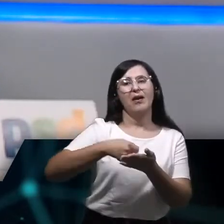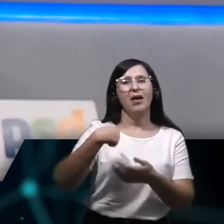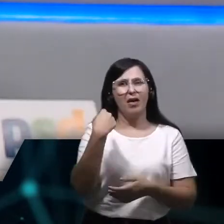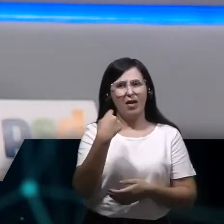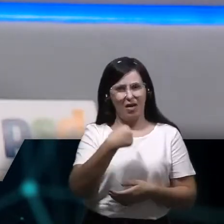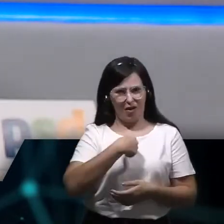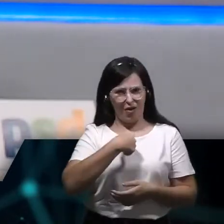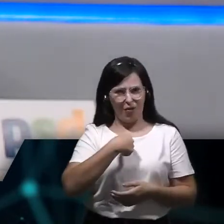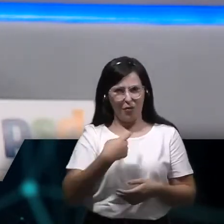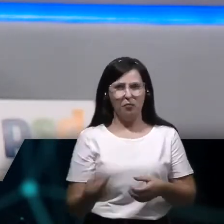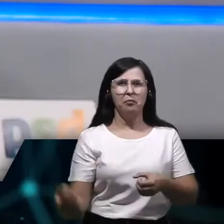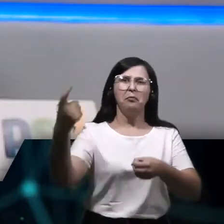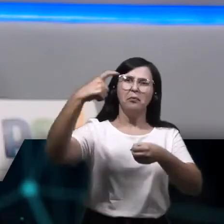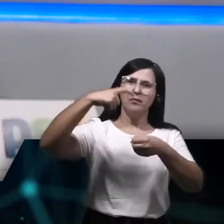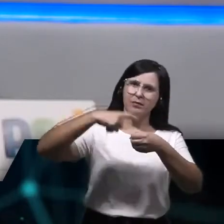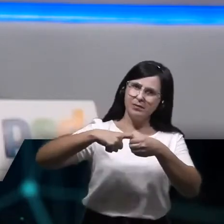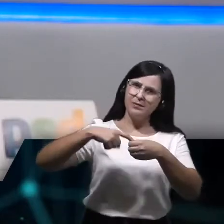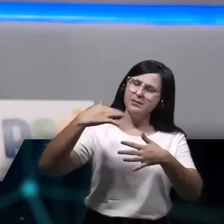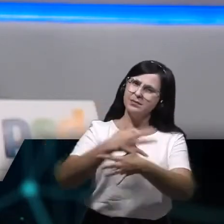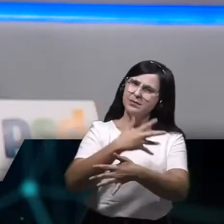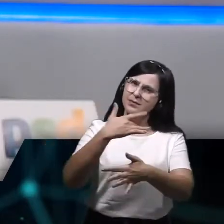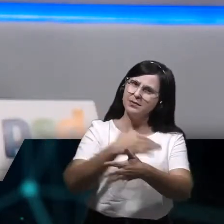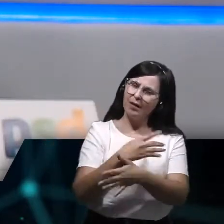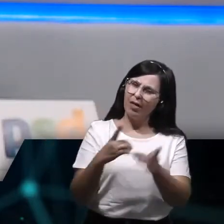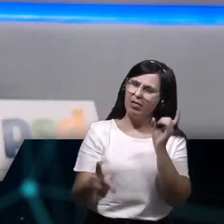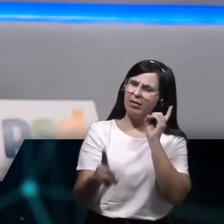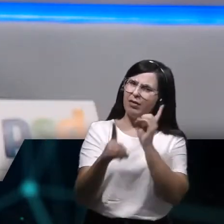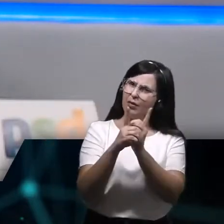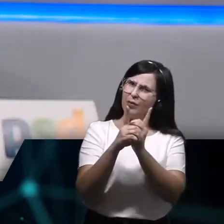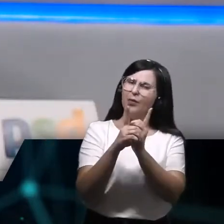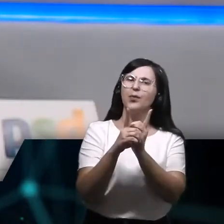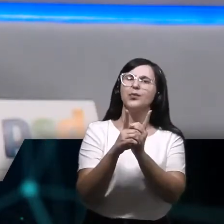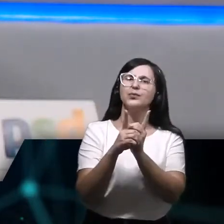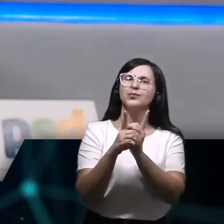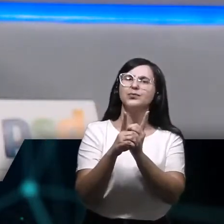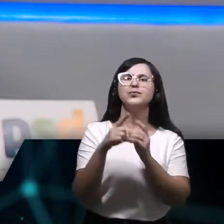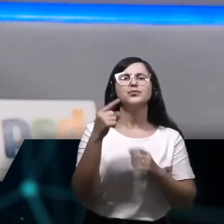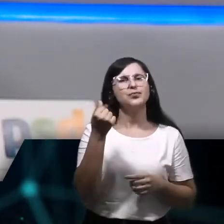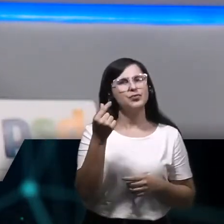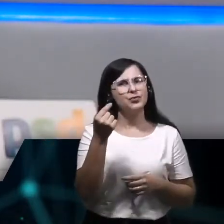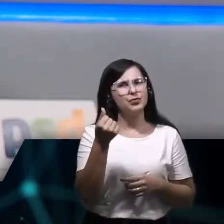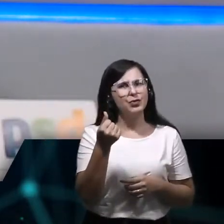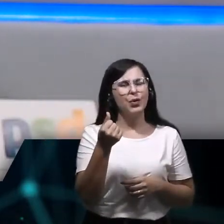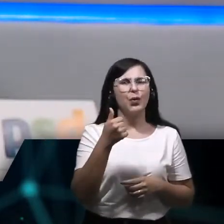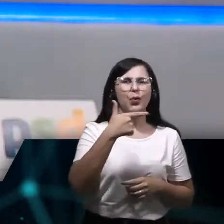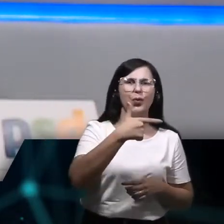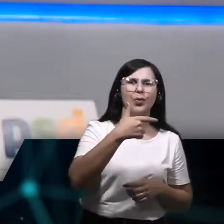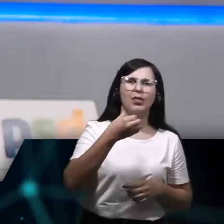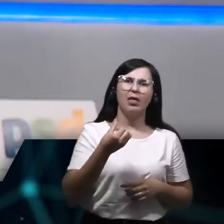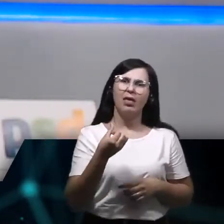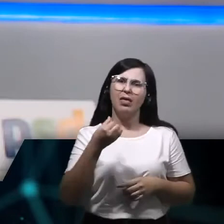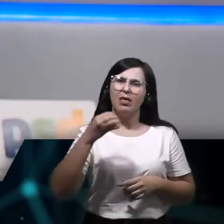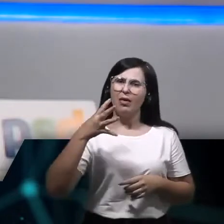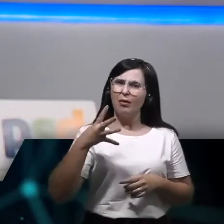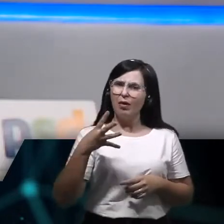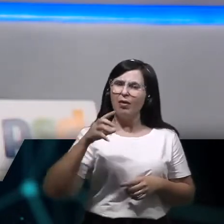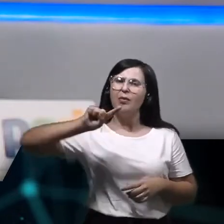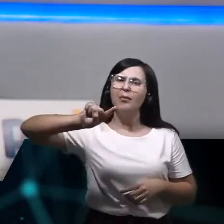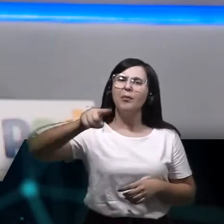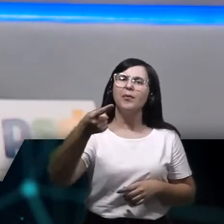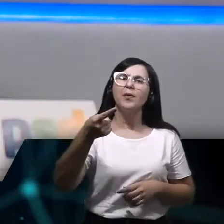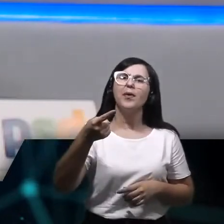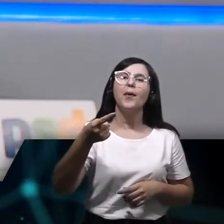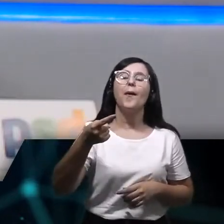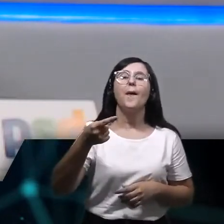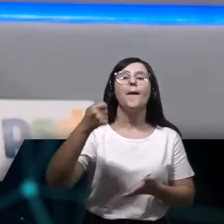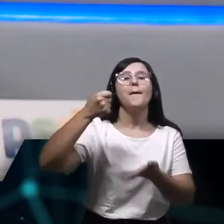julho ao município, eu encontro na conta do Fundeb um saldo de 264 mil para pagar uma folha de